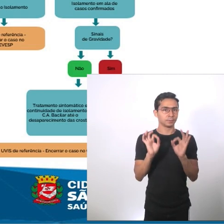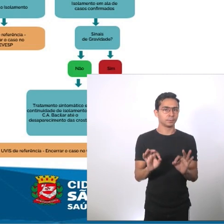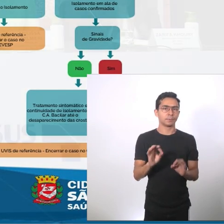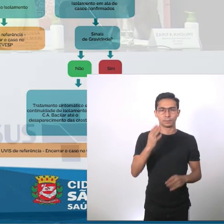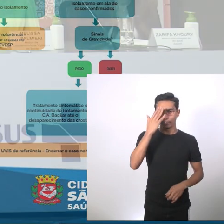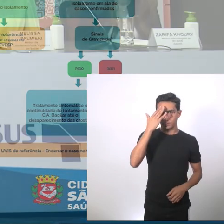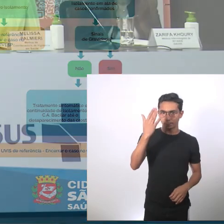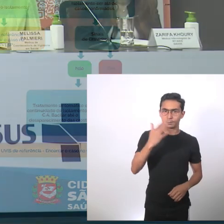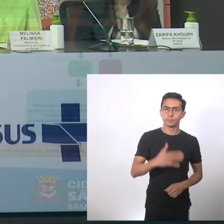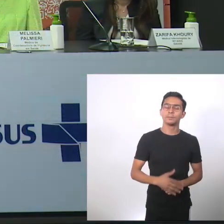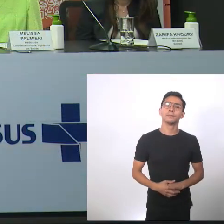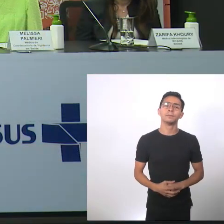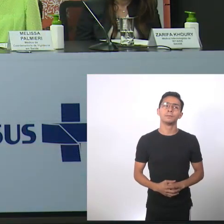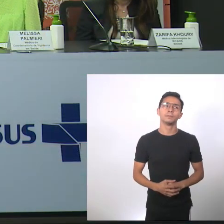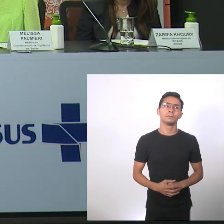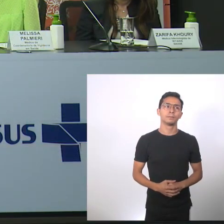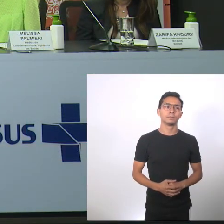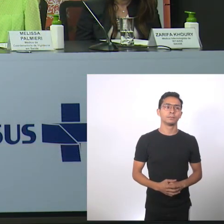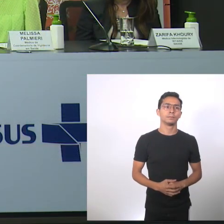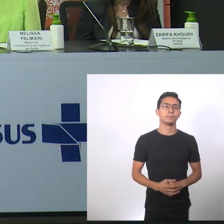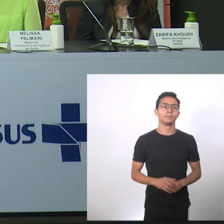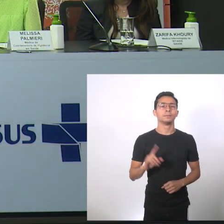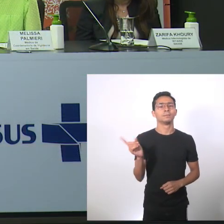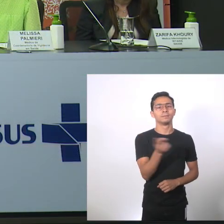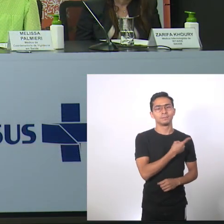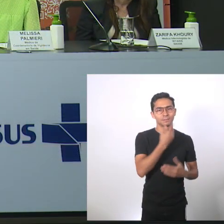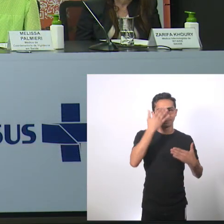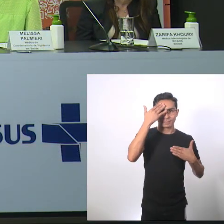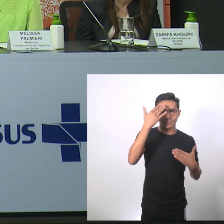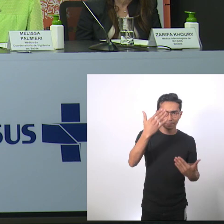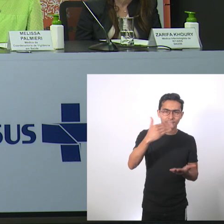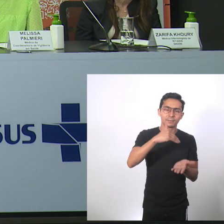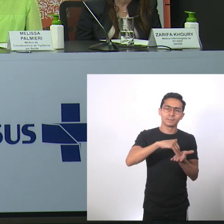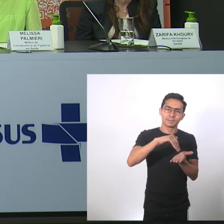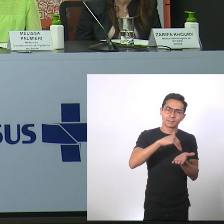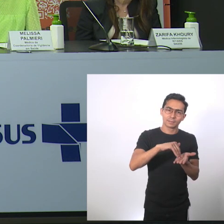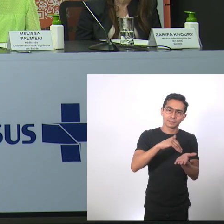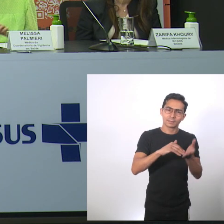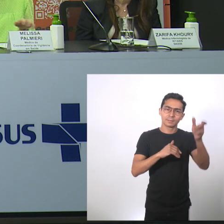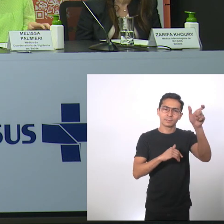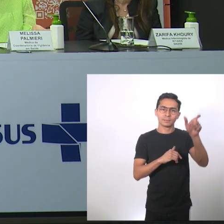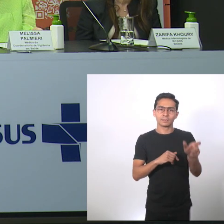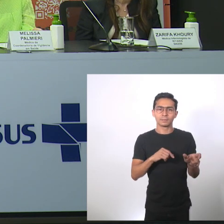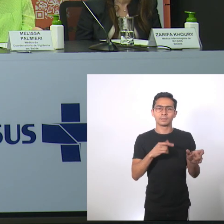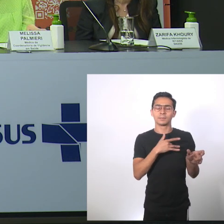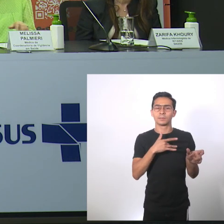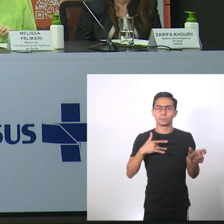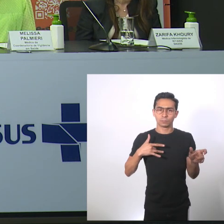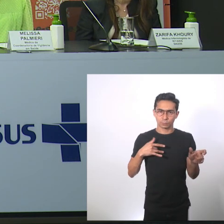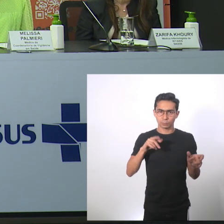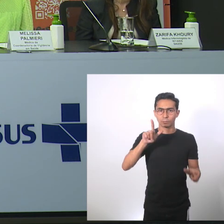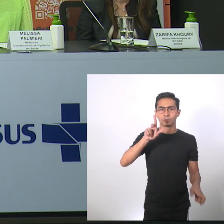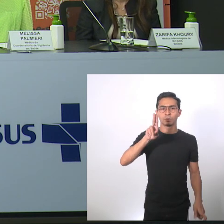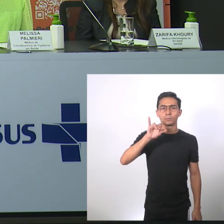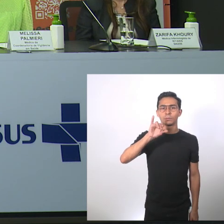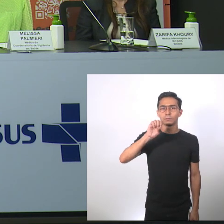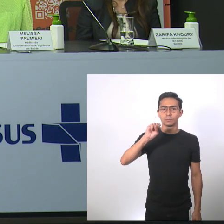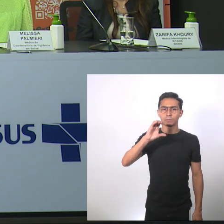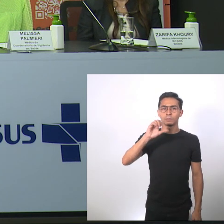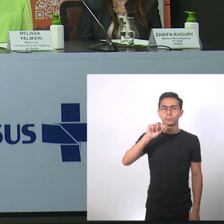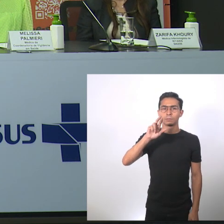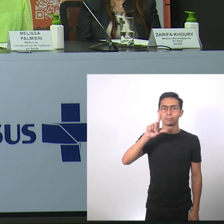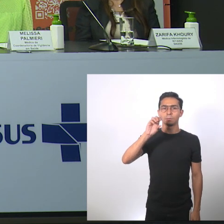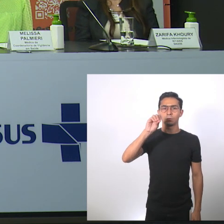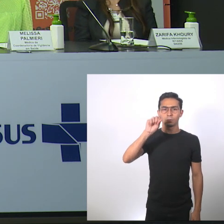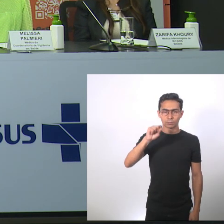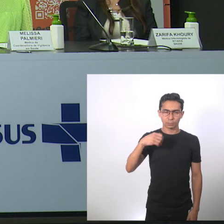obrigado. Nós agradecemos ao secretário municipal de Saúde, Luiz Carlos Zamarco, e neste momento nós vamos